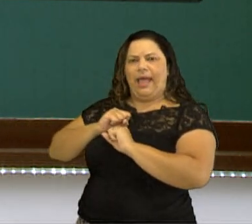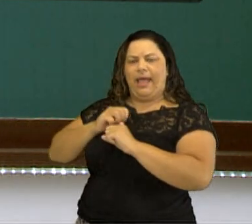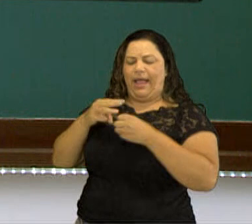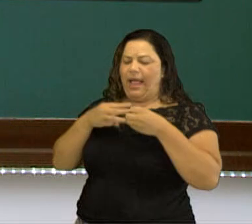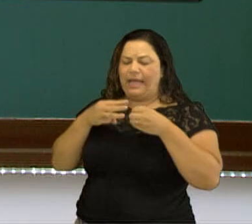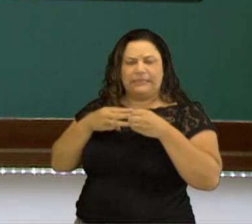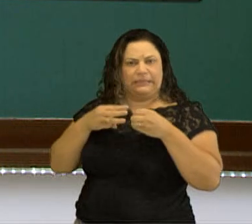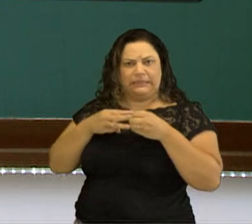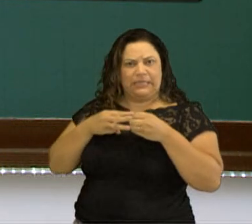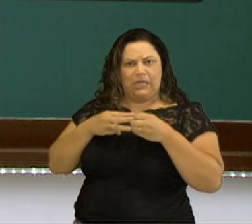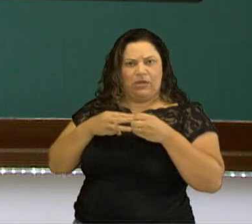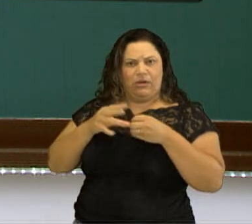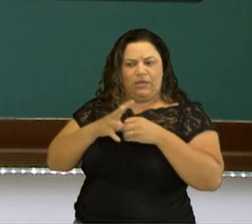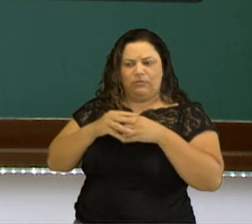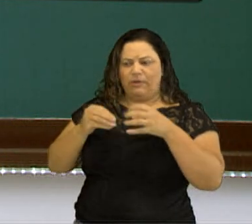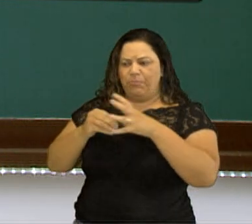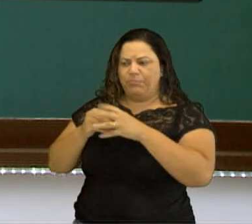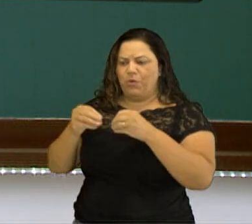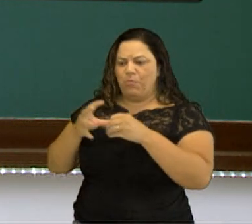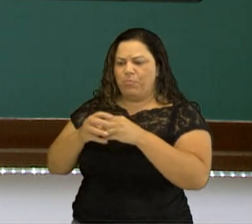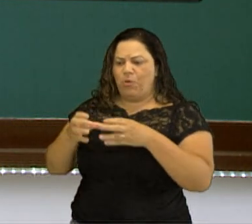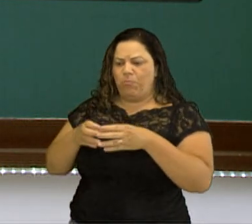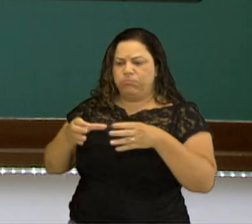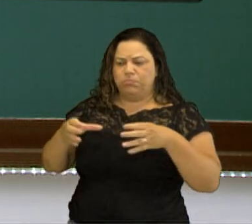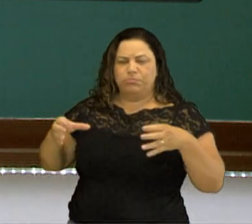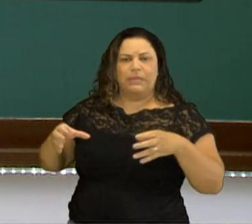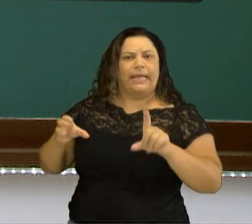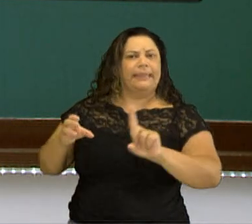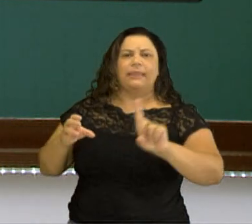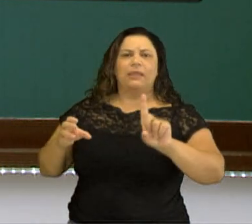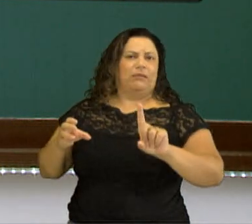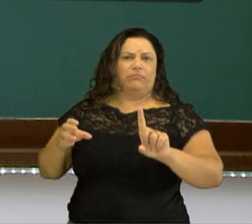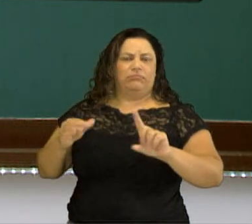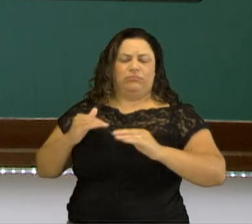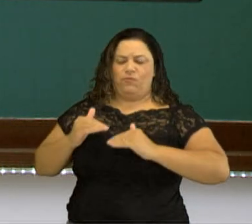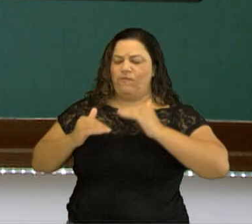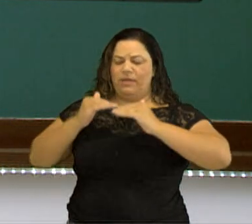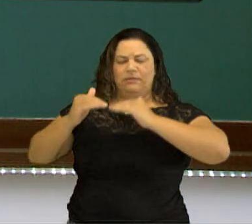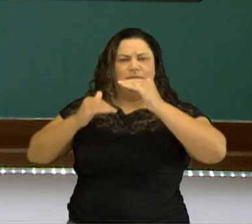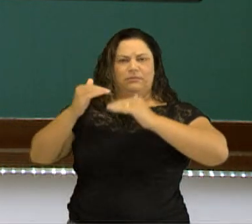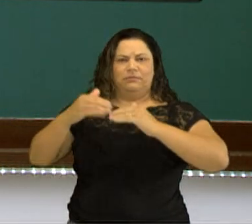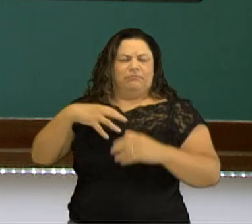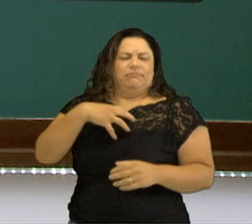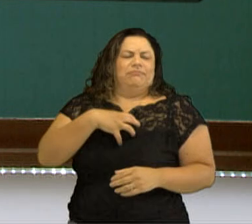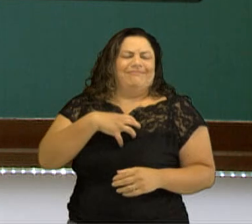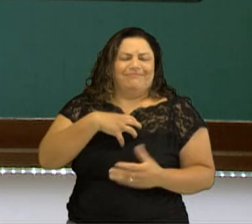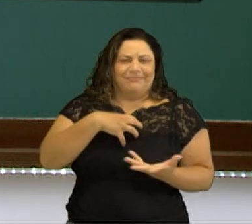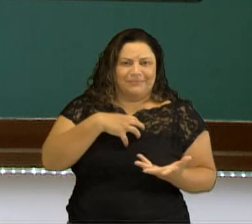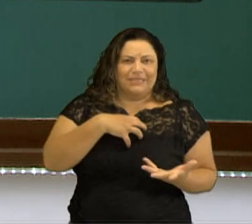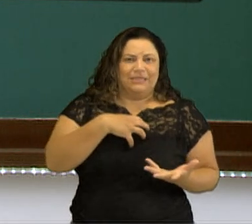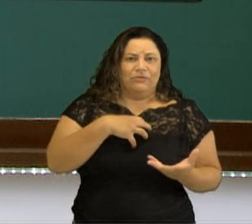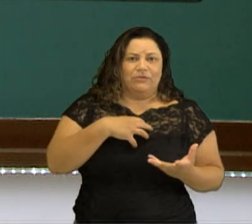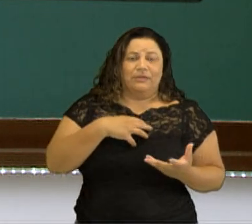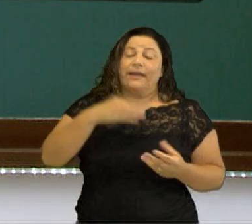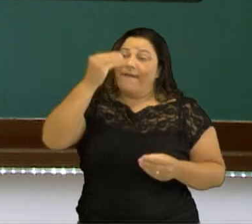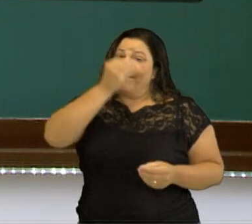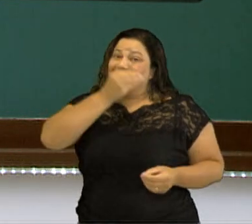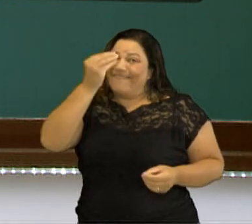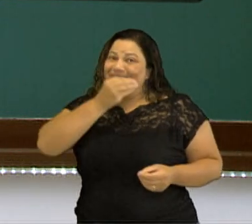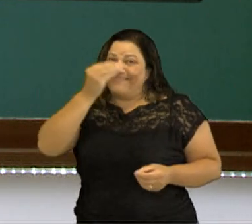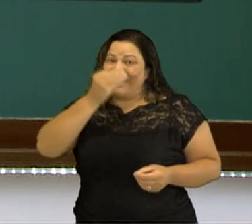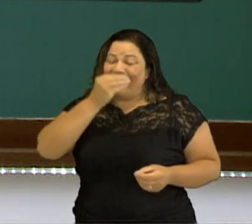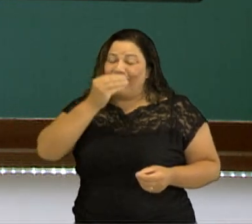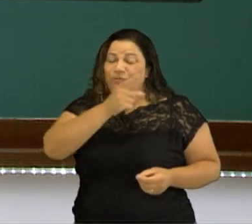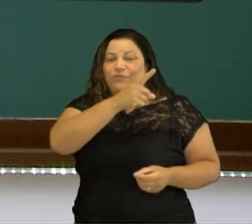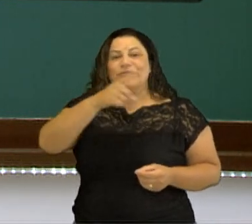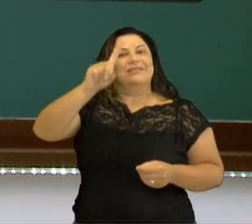vão replicar esse vírus. Então você não vai desenvolver os sintomas que ele causaria e com isso você não espalha mais